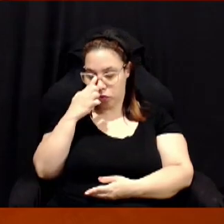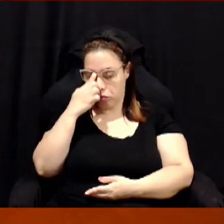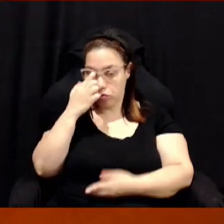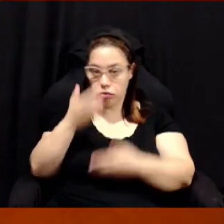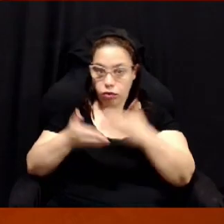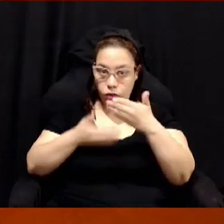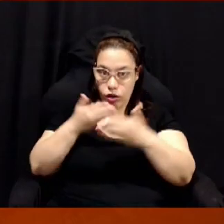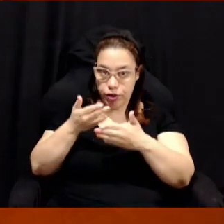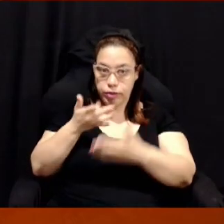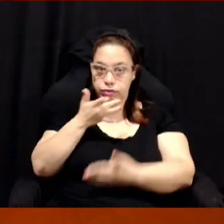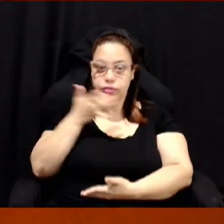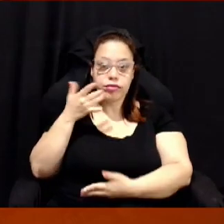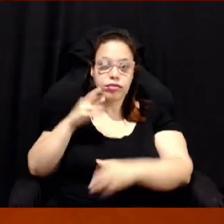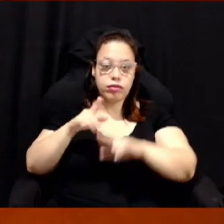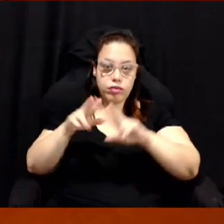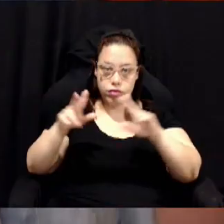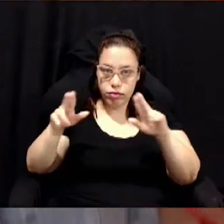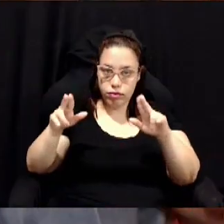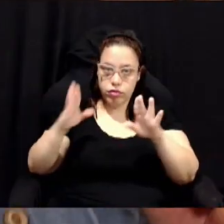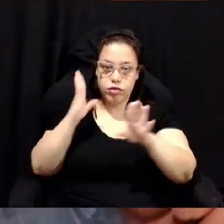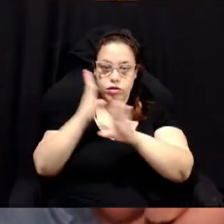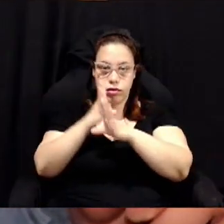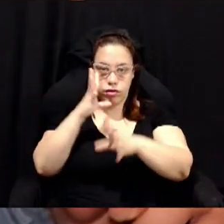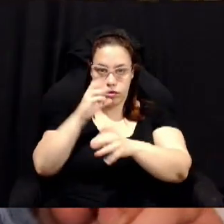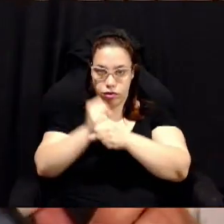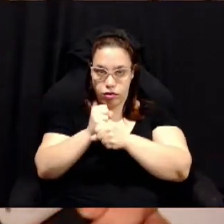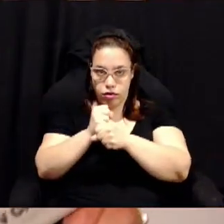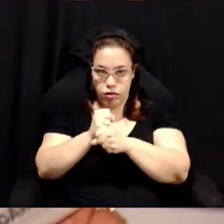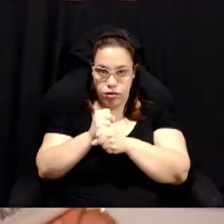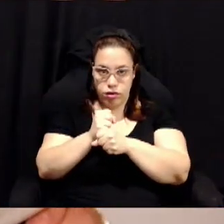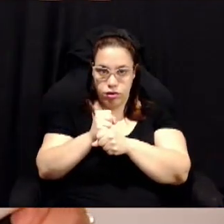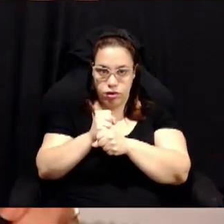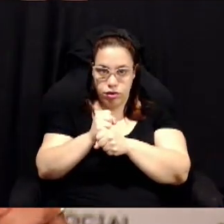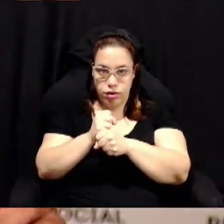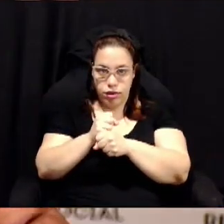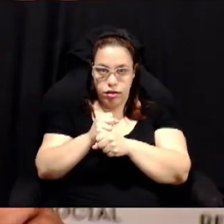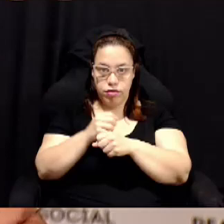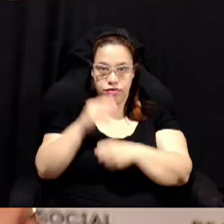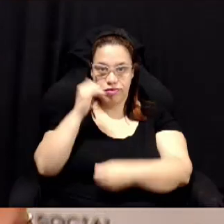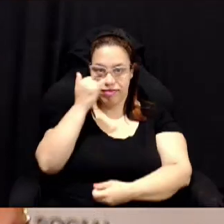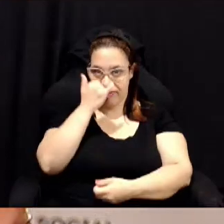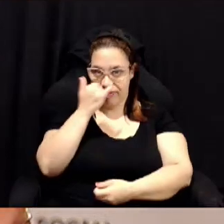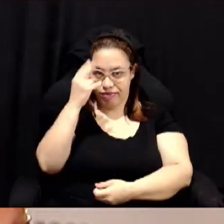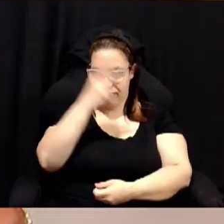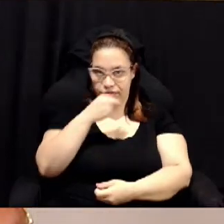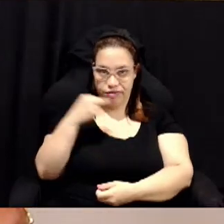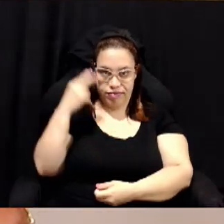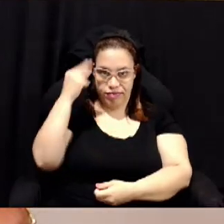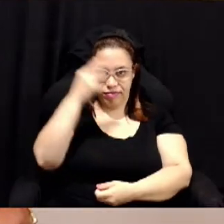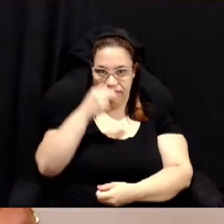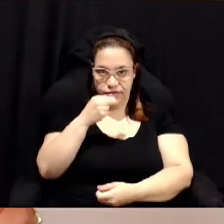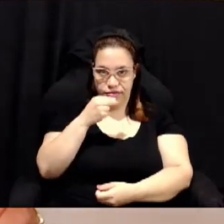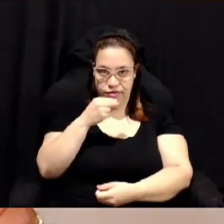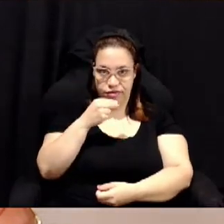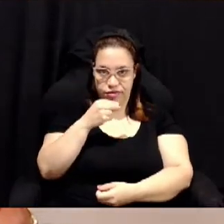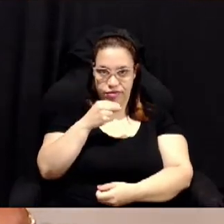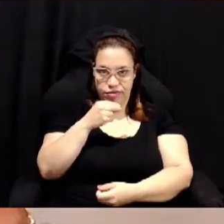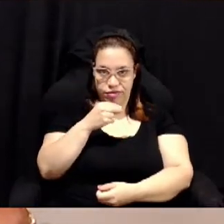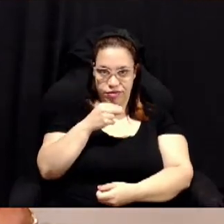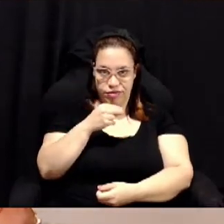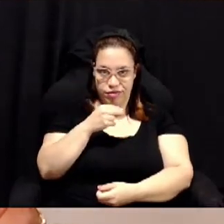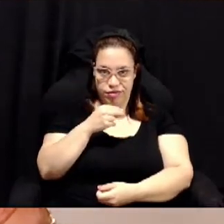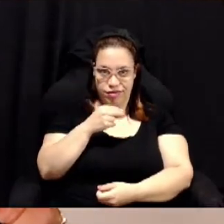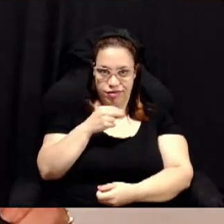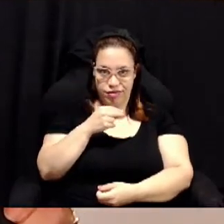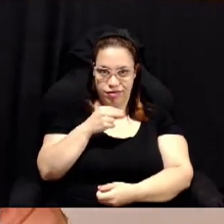sabores diferentes que se complementam nesse prato. Olha, não querendo enganar ninguém, mas olhando assim, me remeteu um